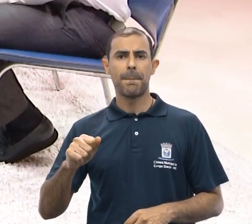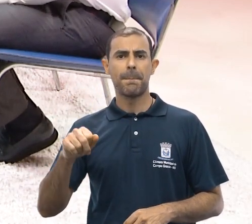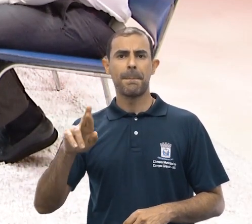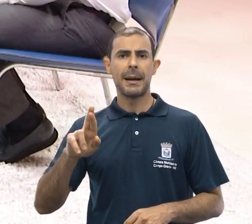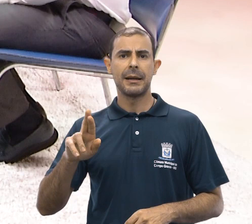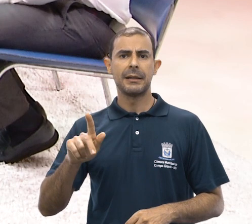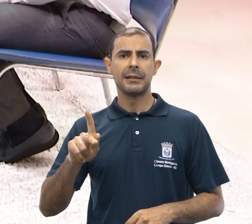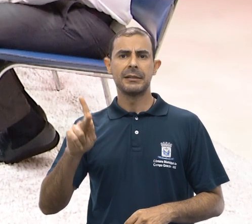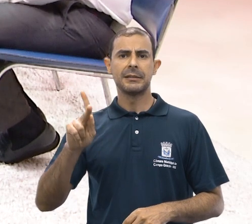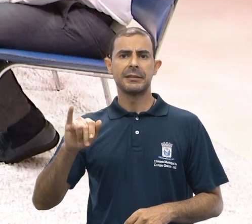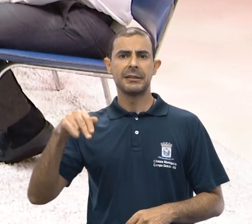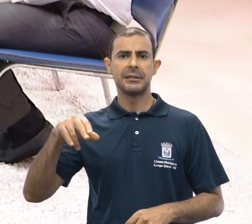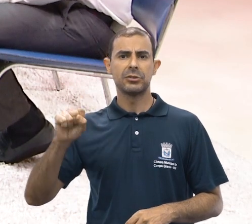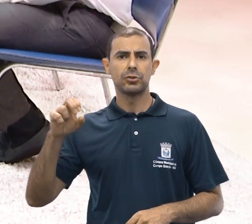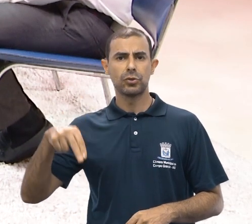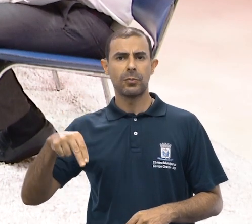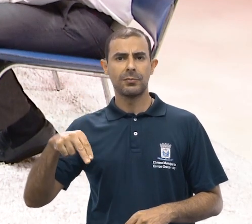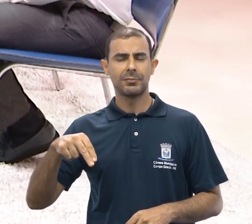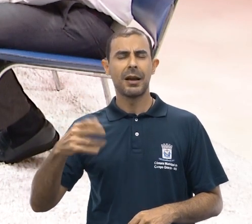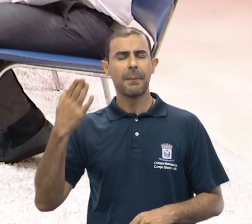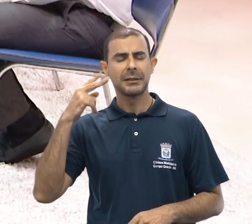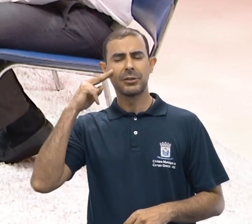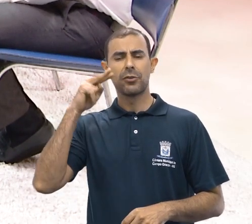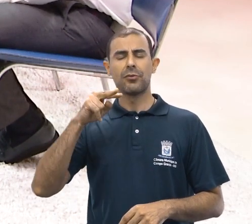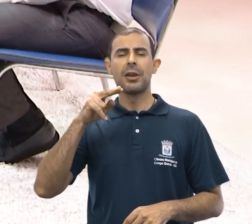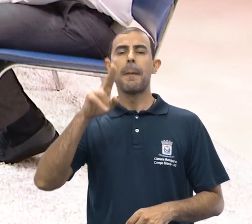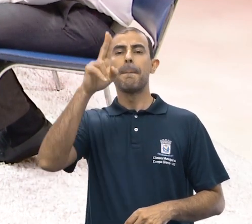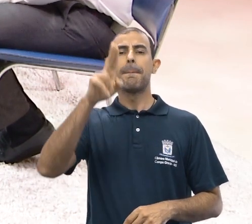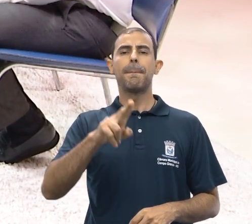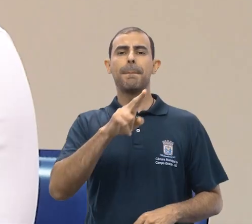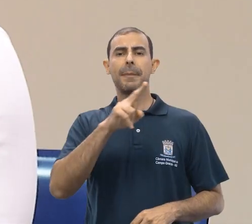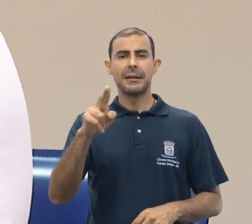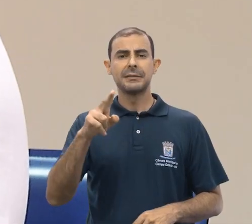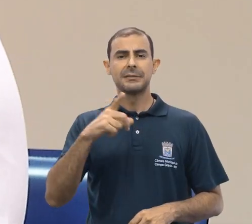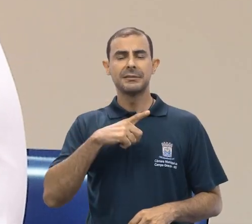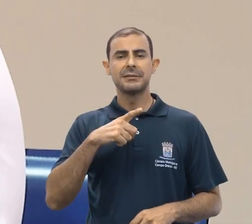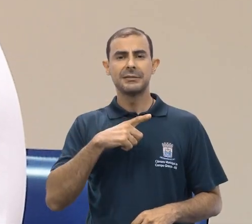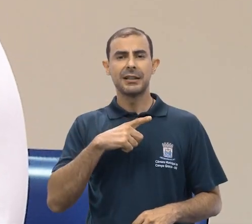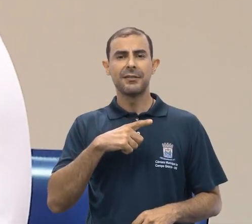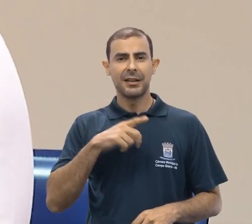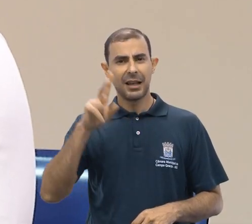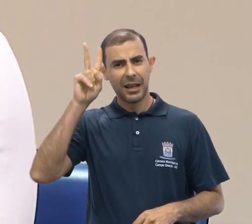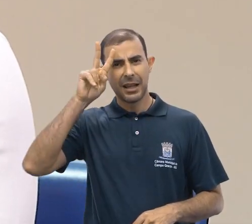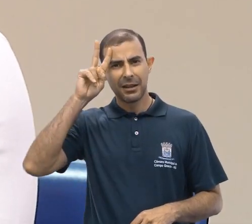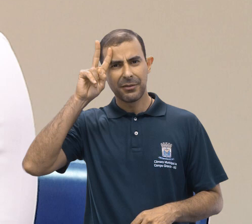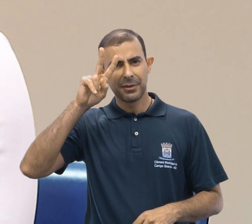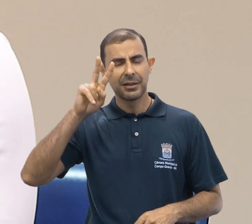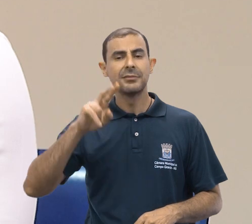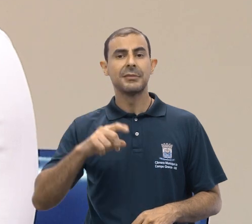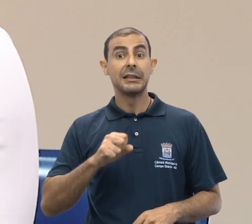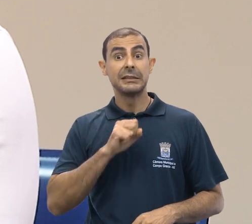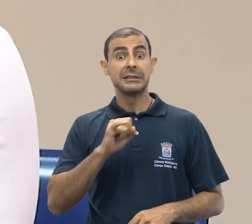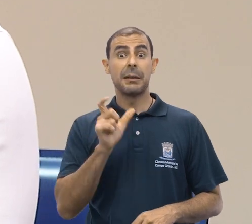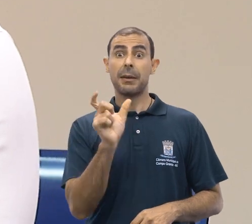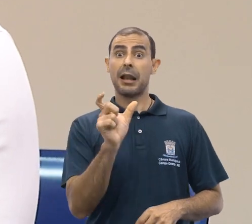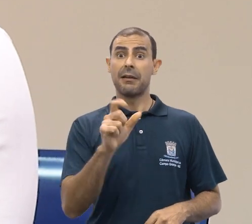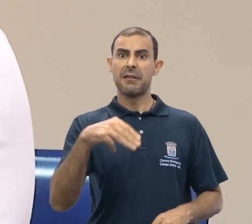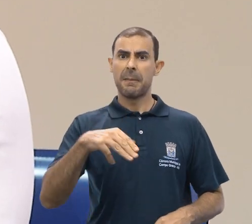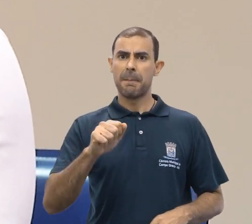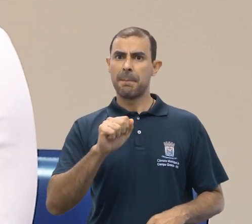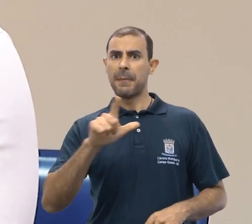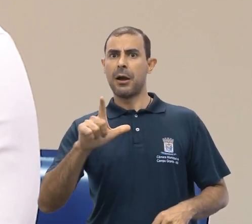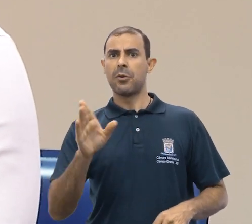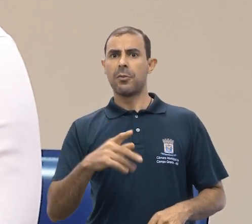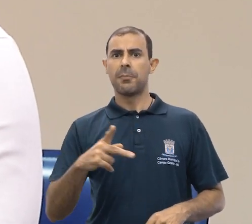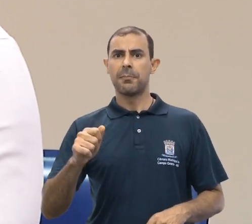vi um padre falando certa vez sobre mal de Parkinson, que o Papa teve o mal de Parkinson, mas falar em